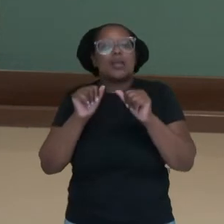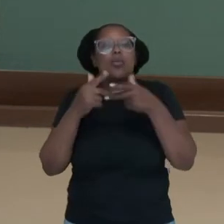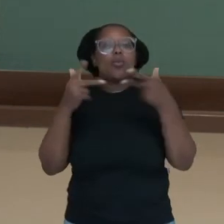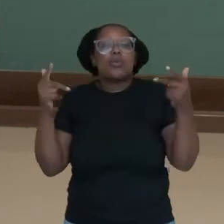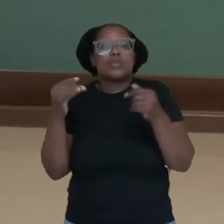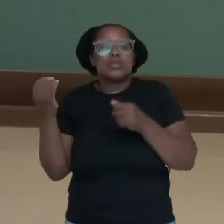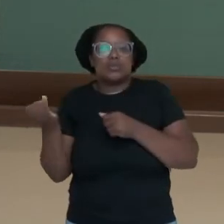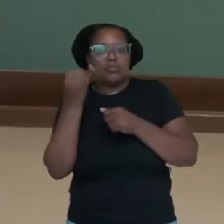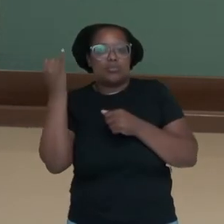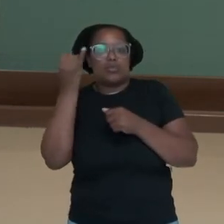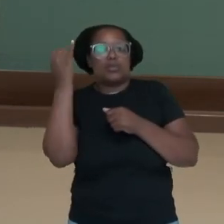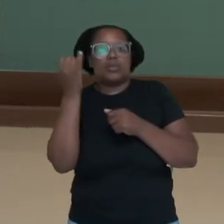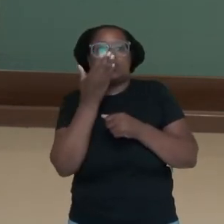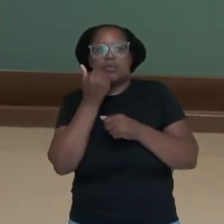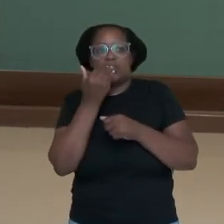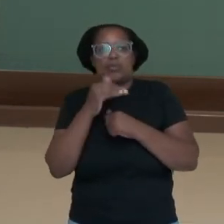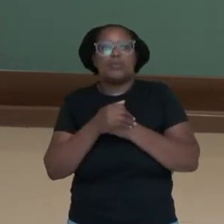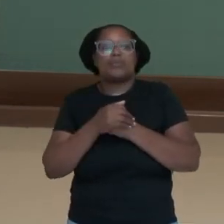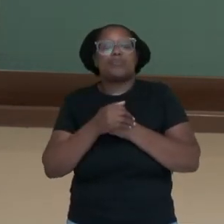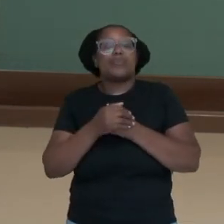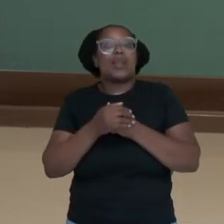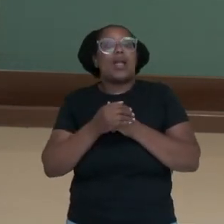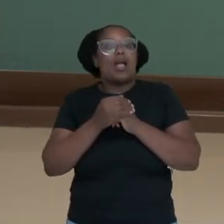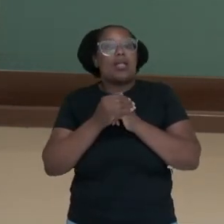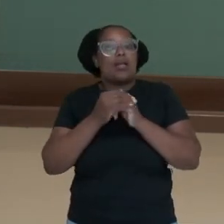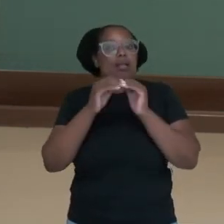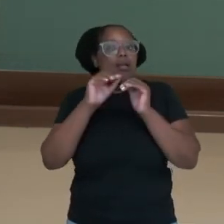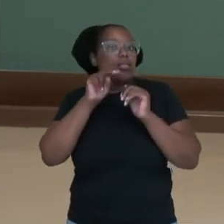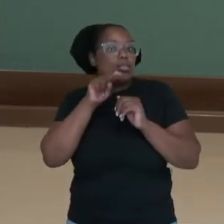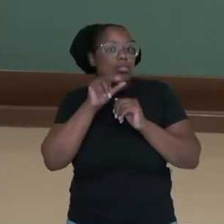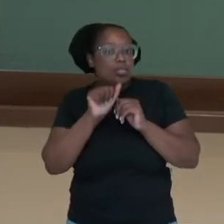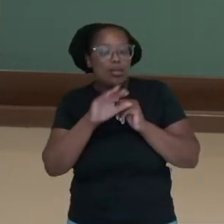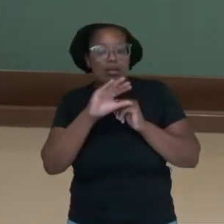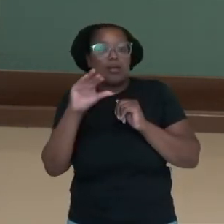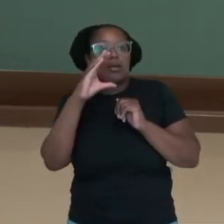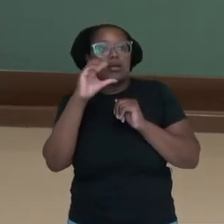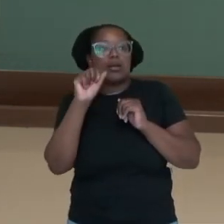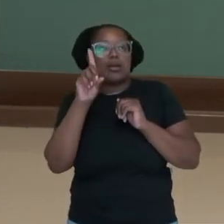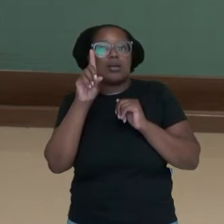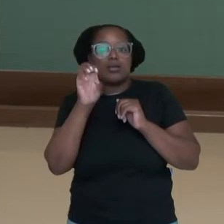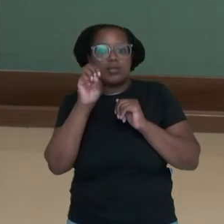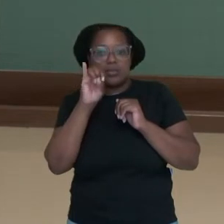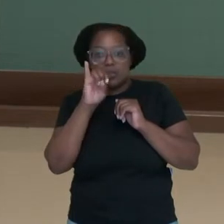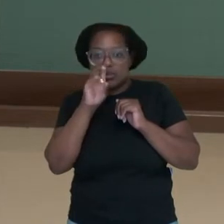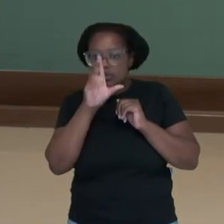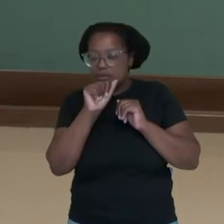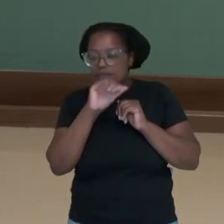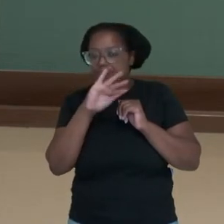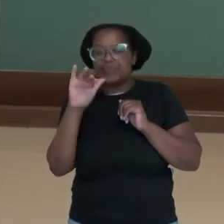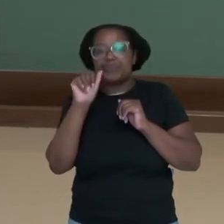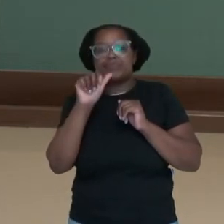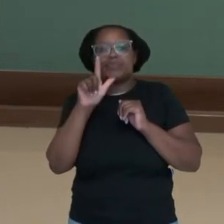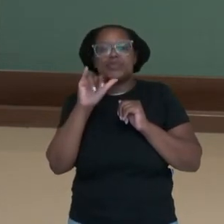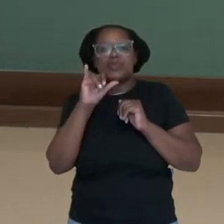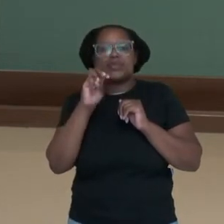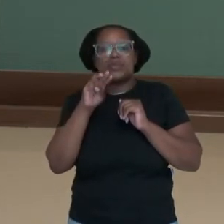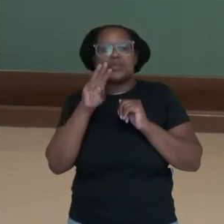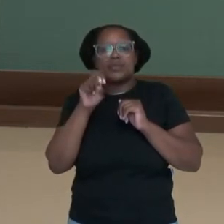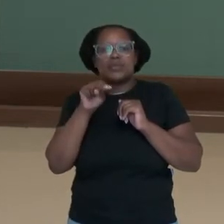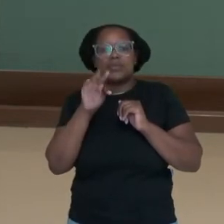nutriente para eles. Então, na cadeia alimentar, a matéria e a energia tem início sempre com